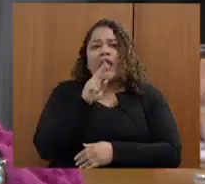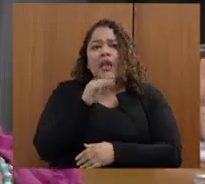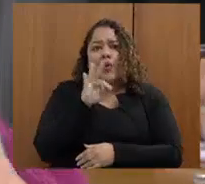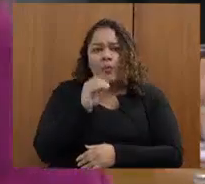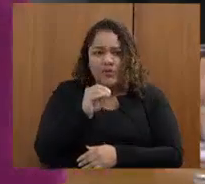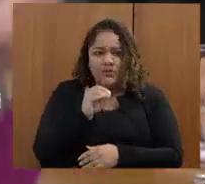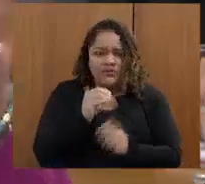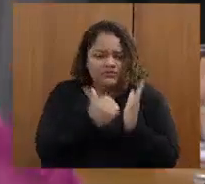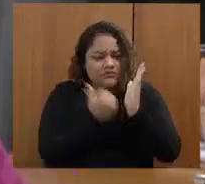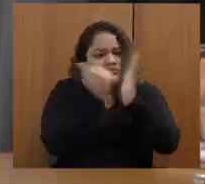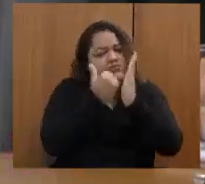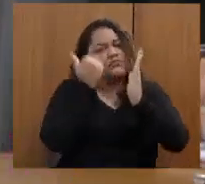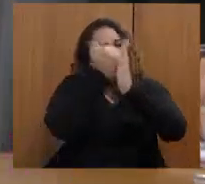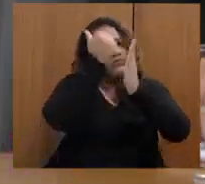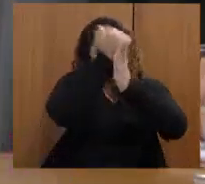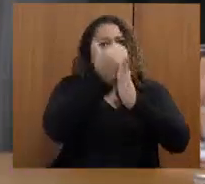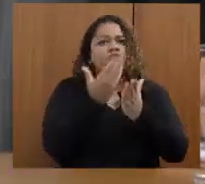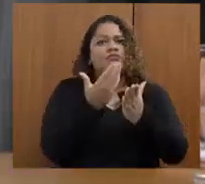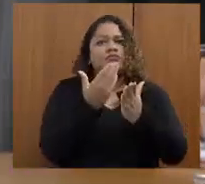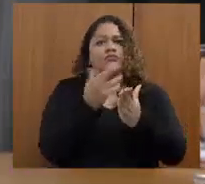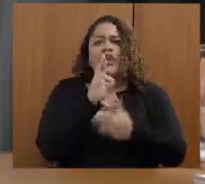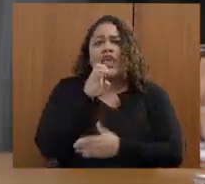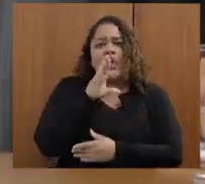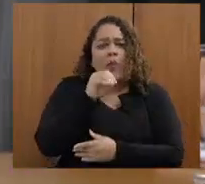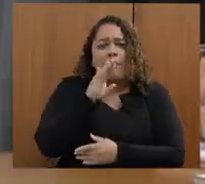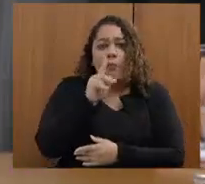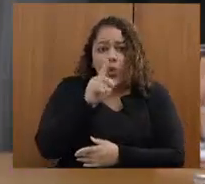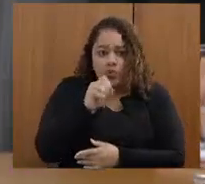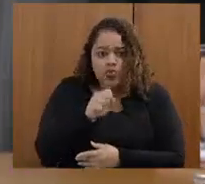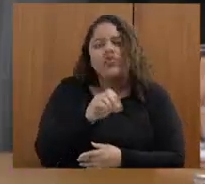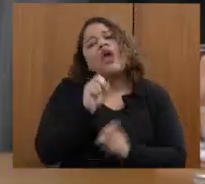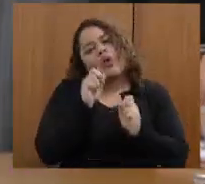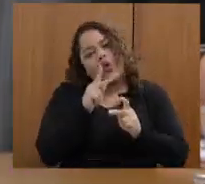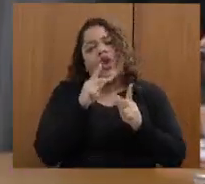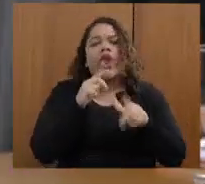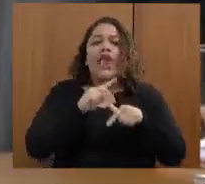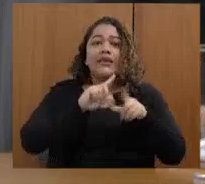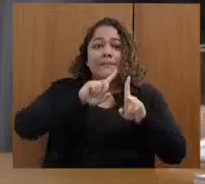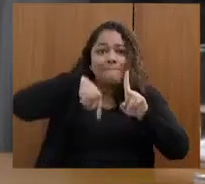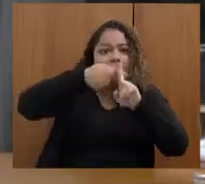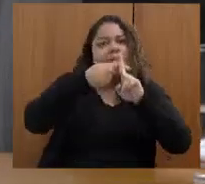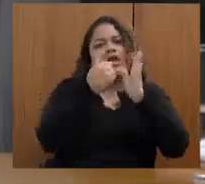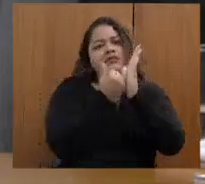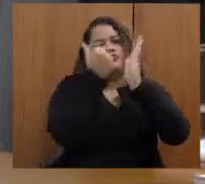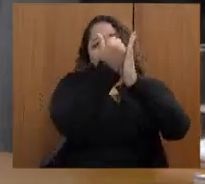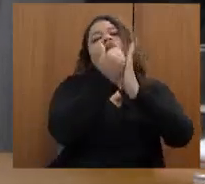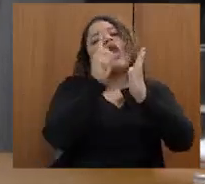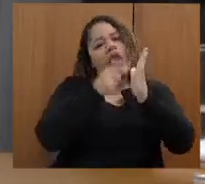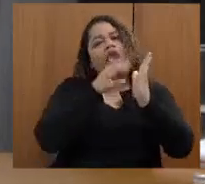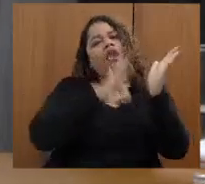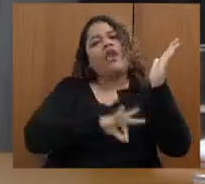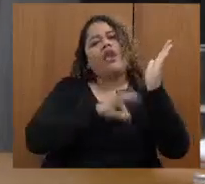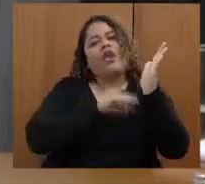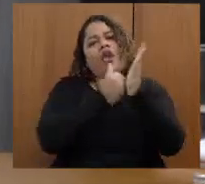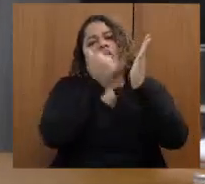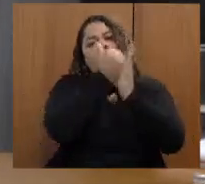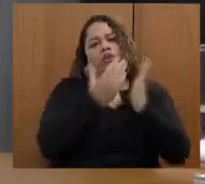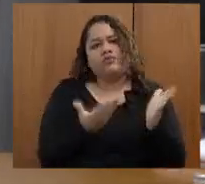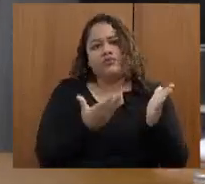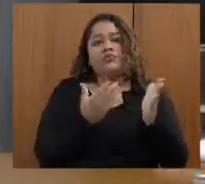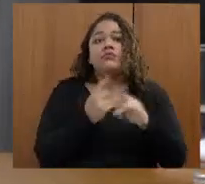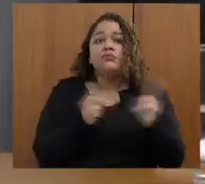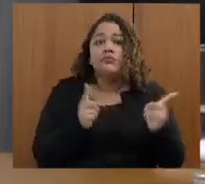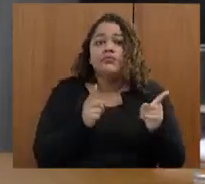é composto e aí a gente vai trabalhar não tiveram três aumentos aqui na assembleia e o que a assembleia provou usamos